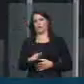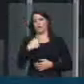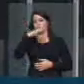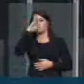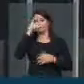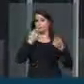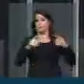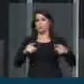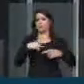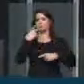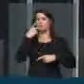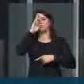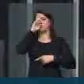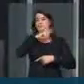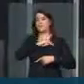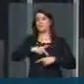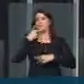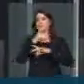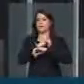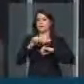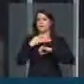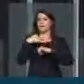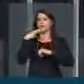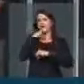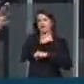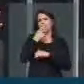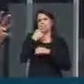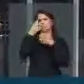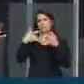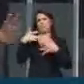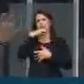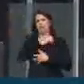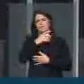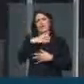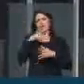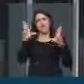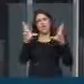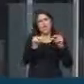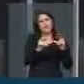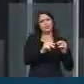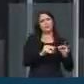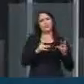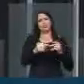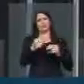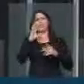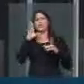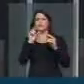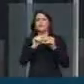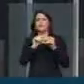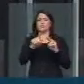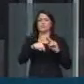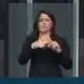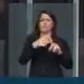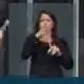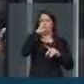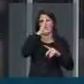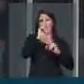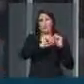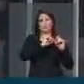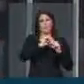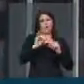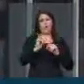E dizer, senhor presidente, que eu vou ser bastante breve, resumir centralmente os pontos fundamentais, para que nós possamos, ao votar